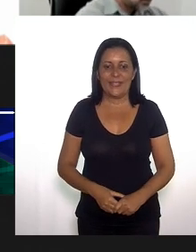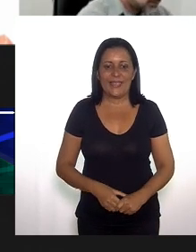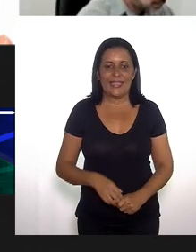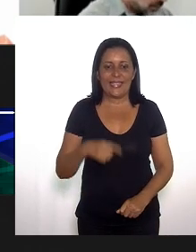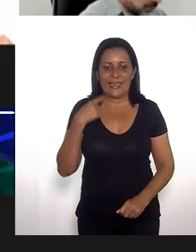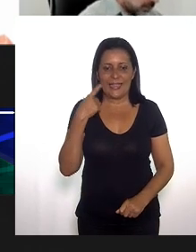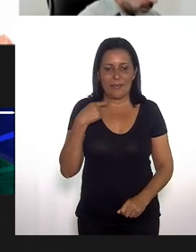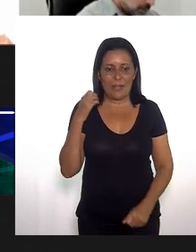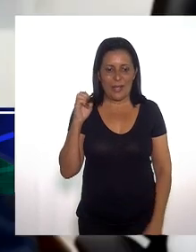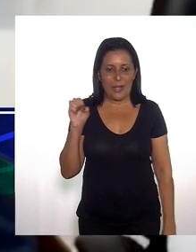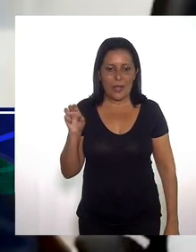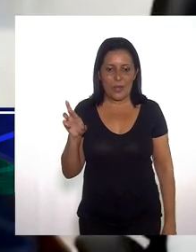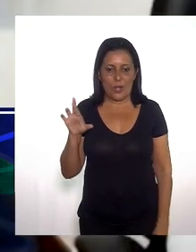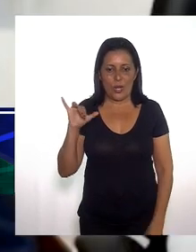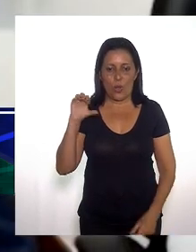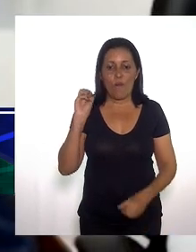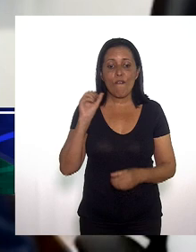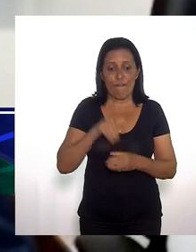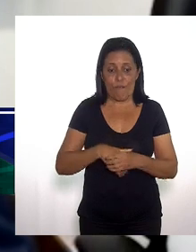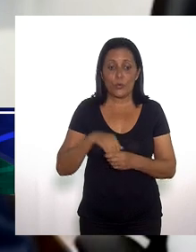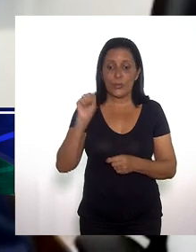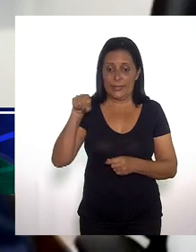Deputado Eurico Júnior votou sim no grupo.